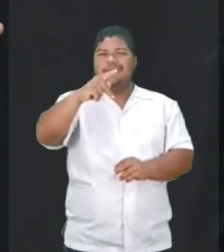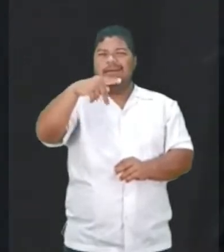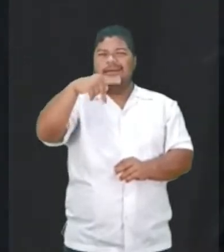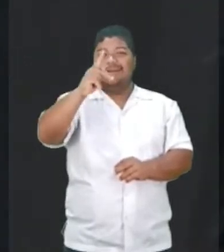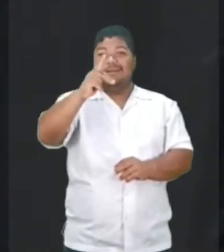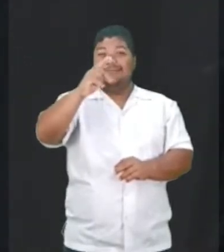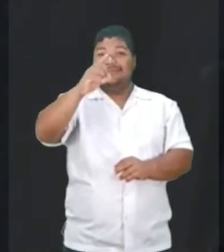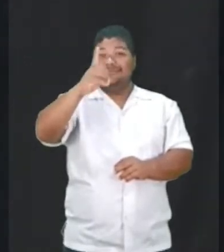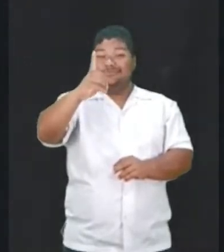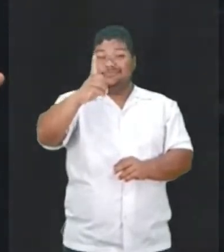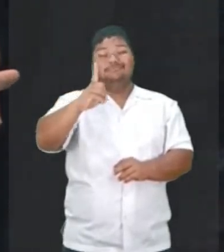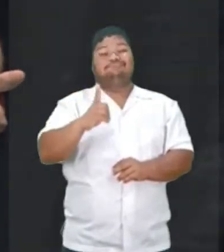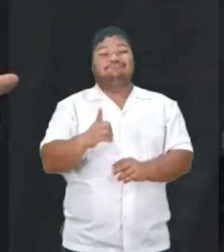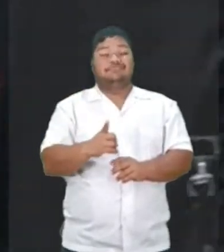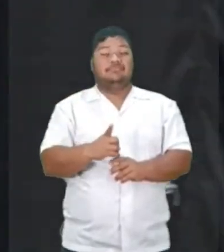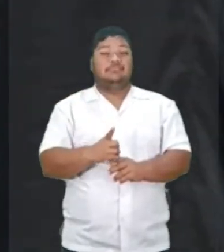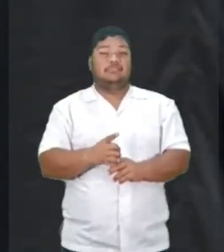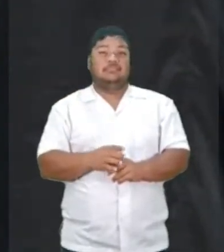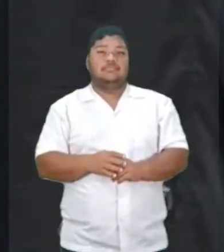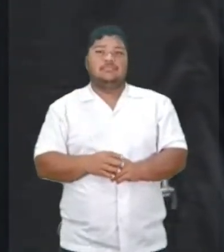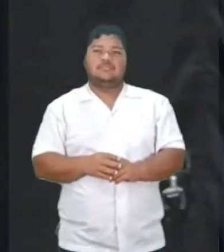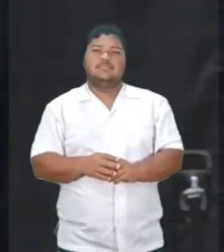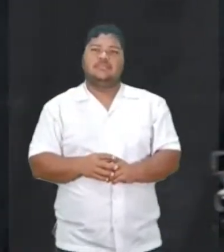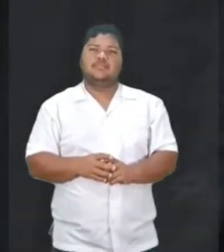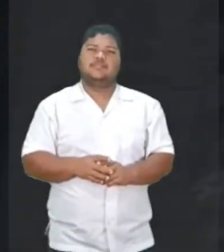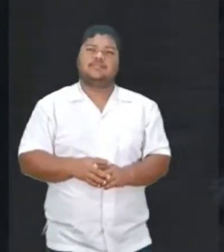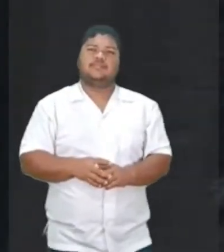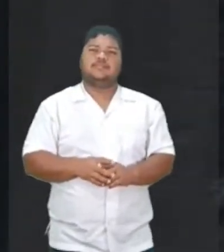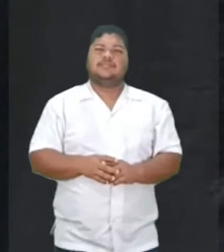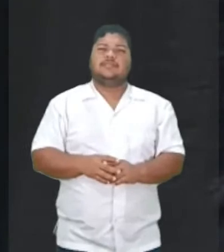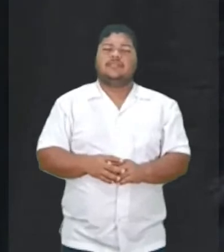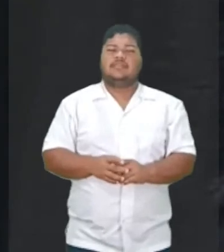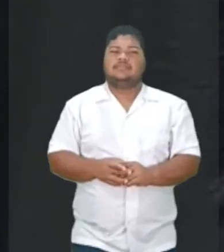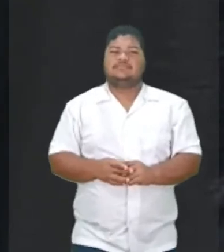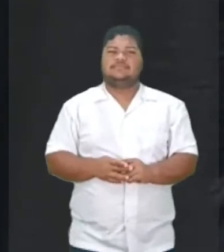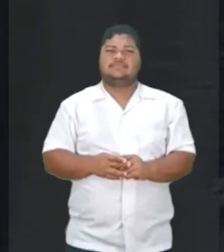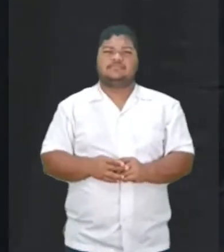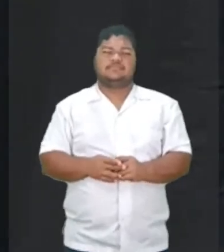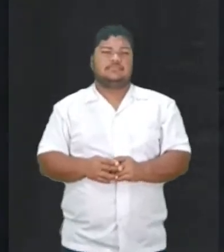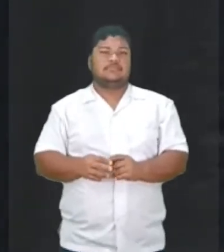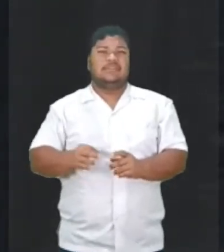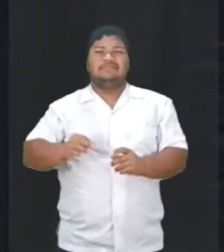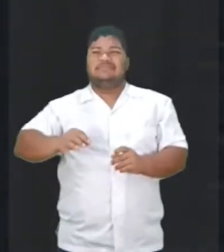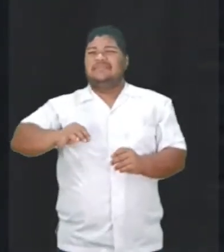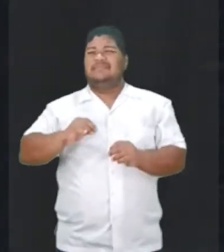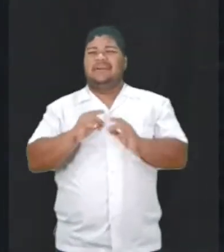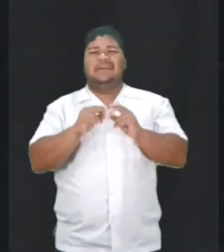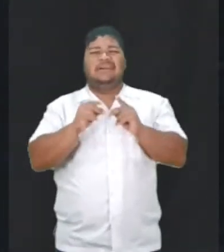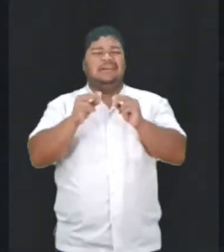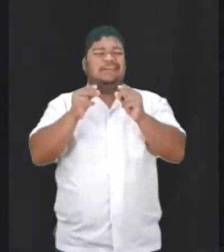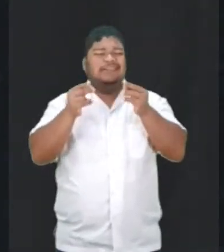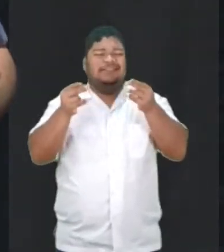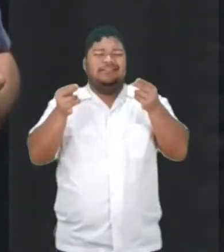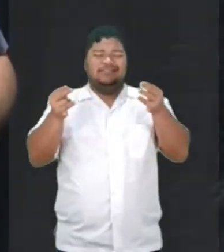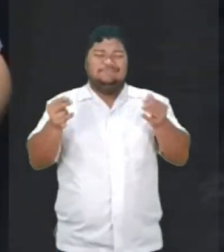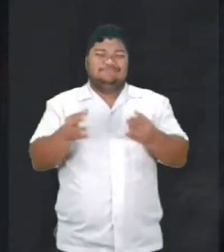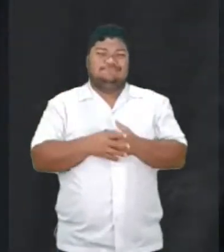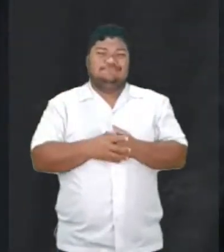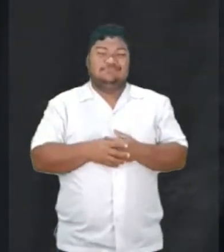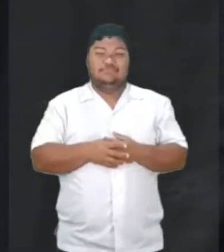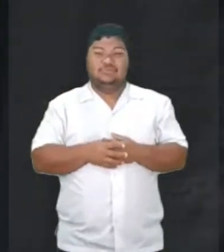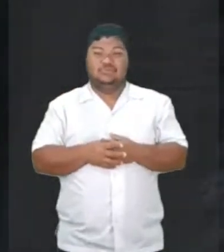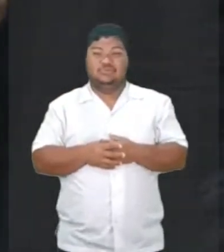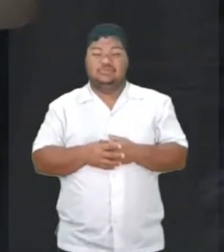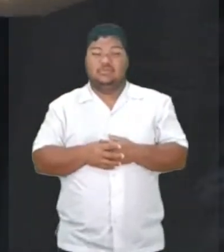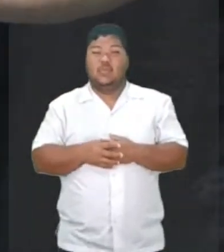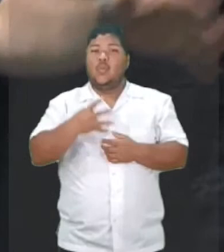foi feita, um artigo científico publicado no final da década de 80 e durante a década de 90. Foram